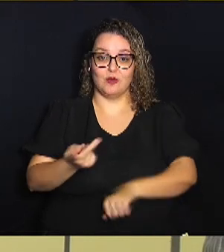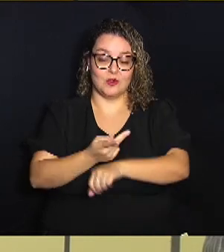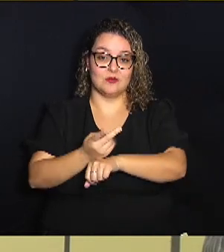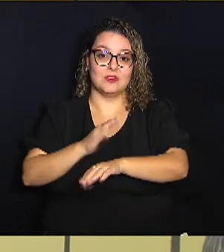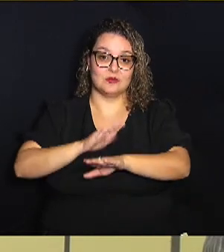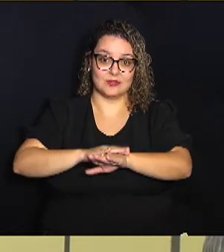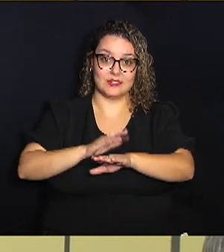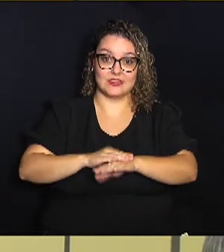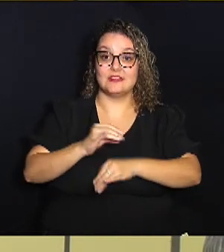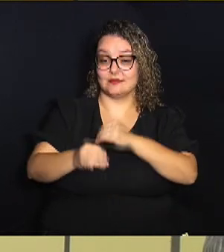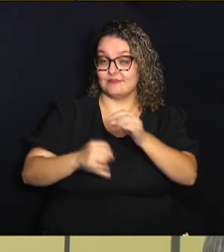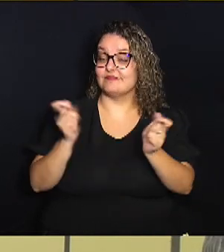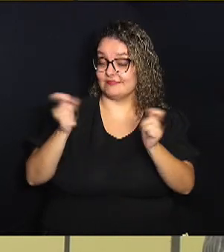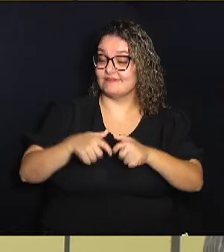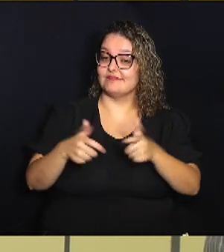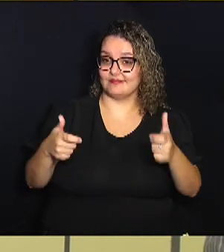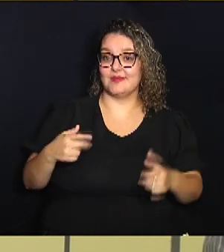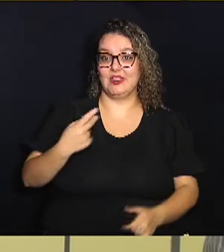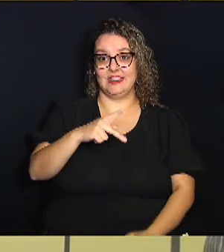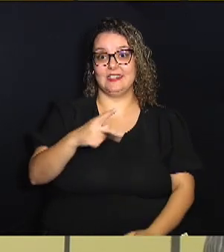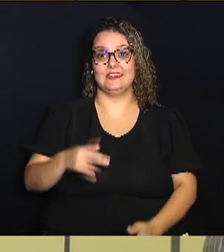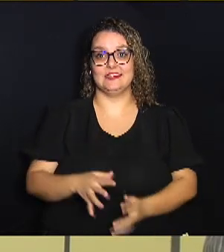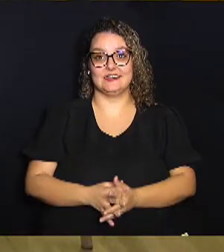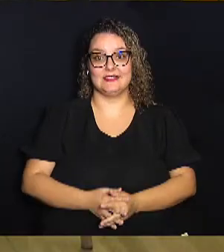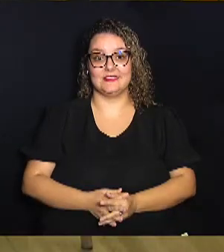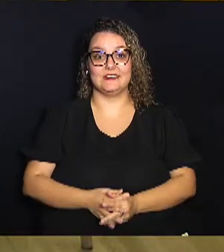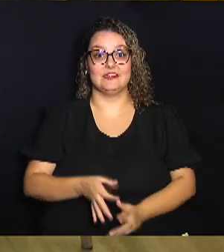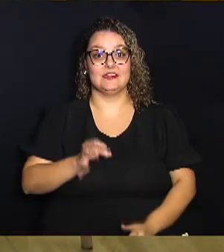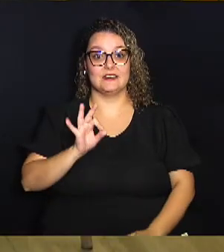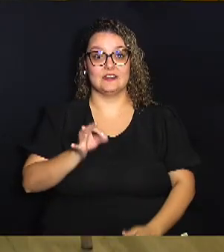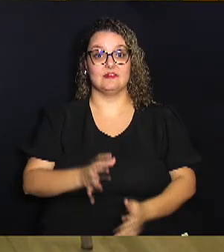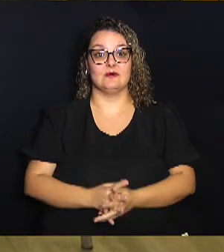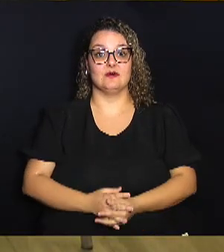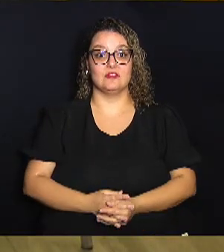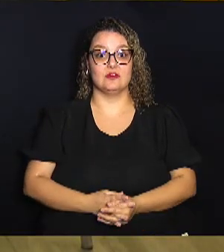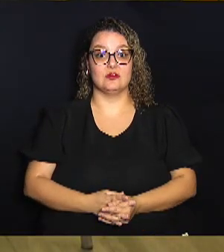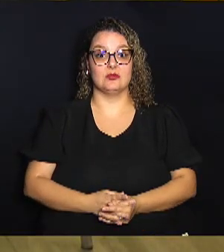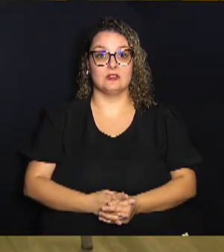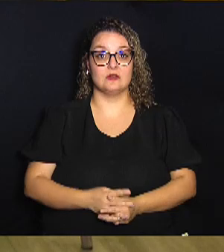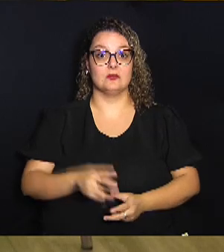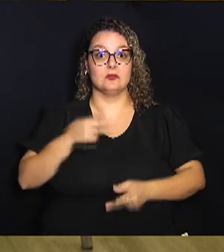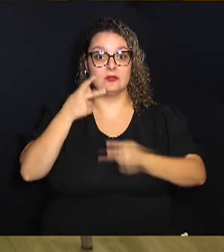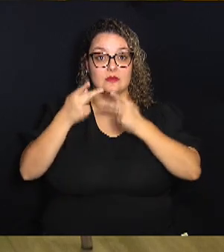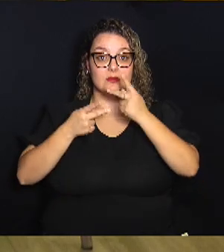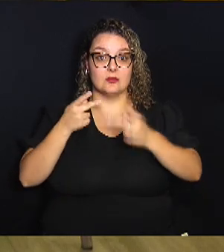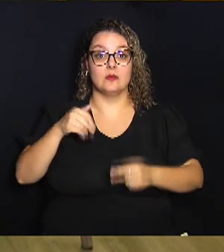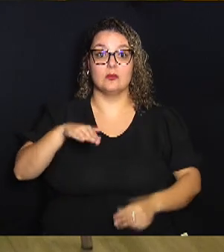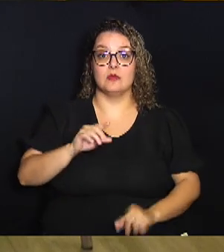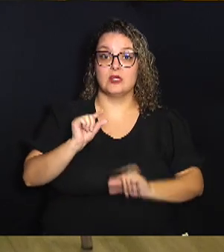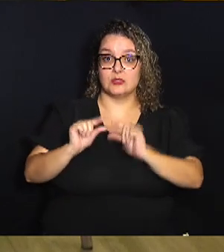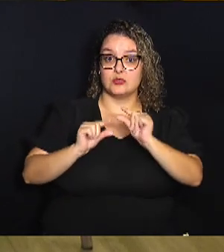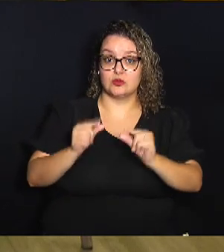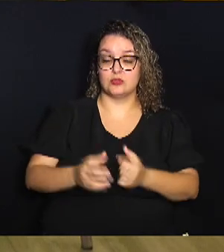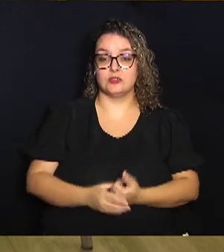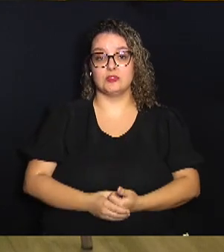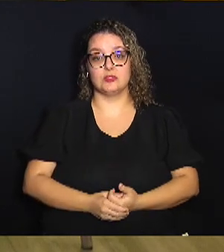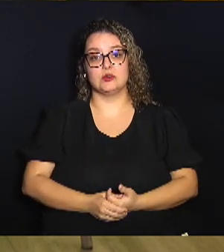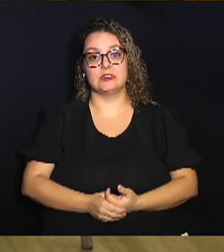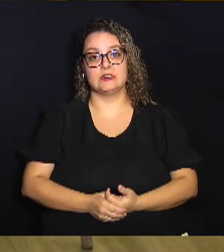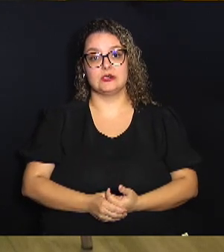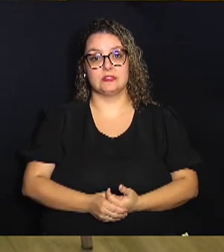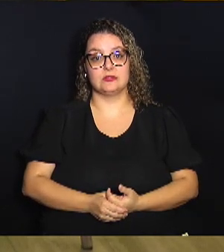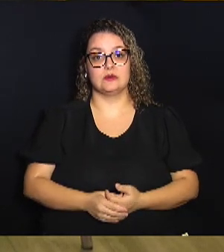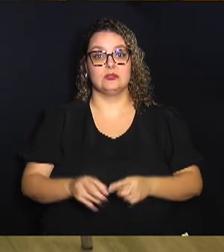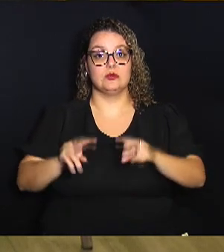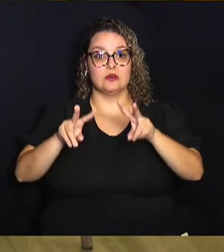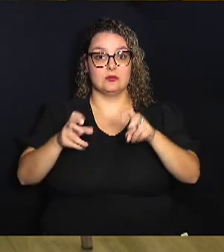internet potencializa isso para eles. Tá certo, então, olha, a gente vai falar mais um pouquinho sobre essa